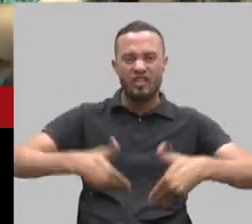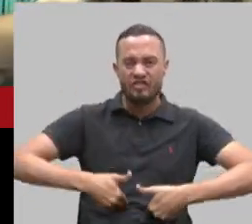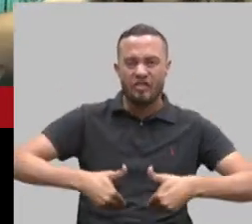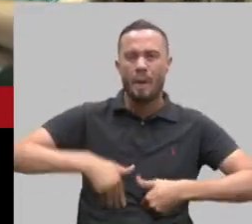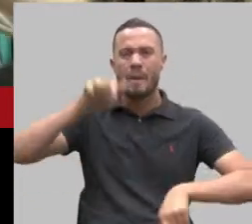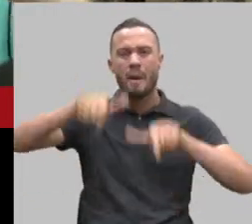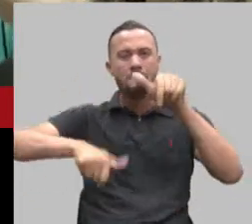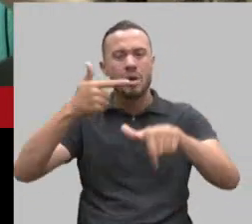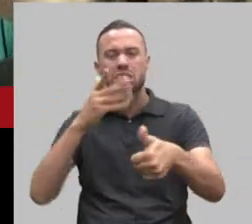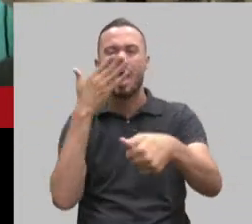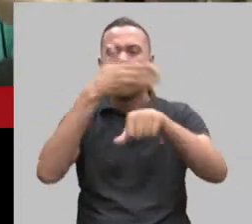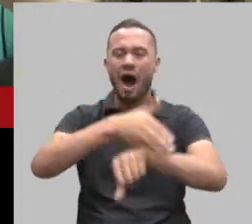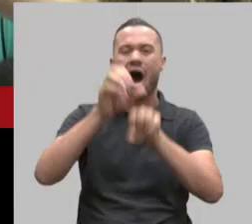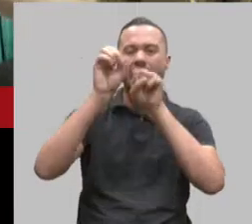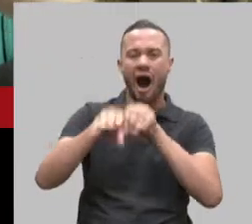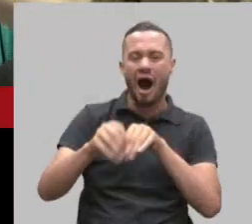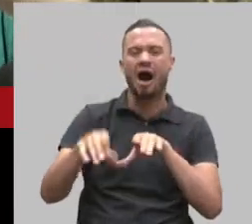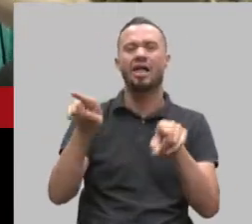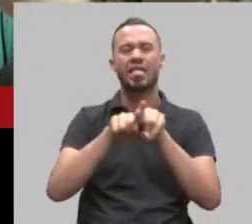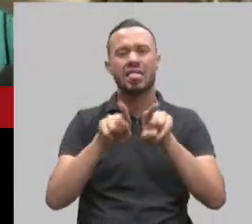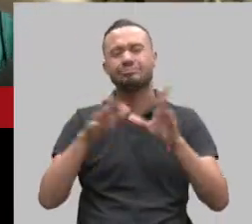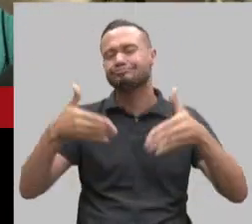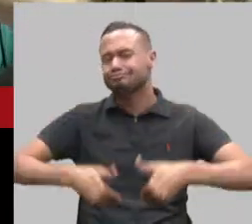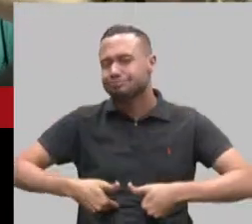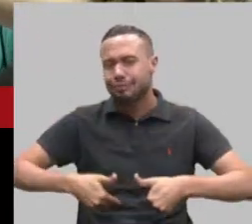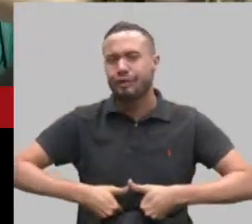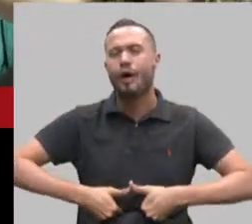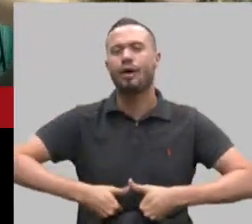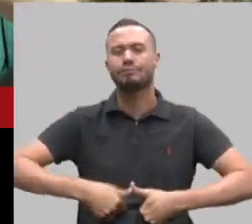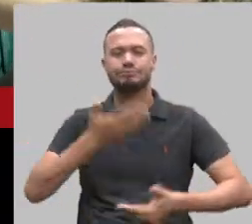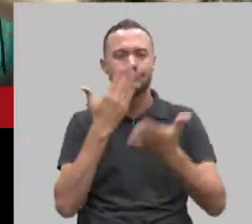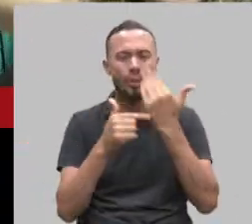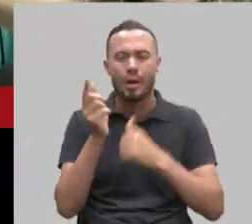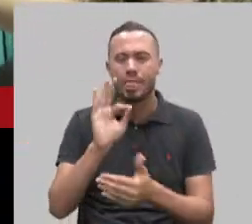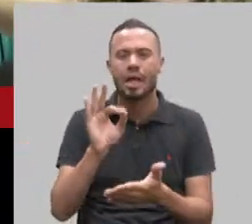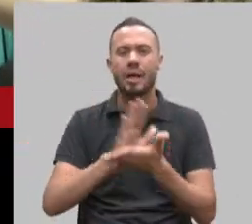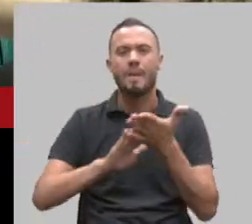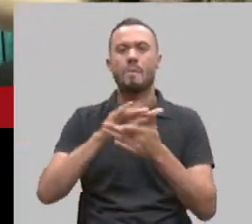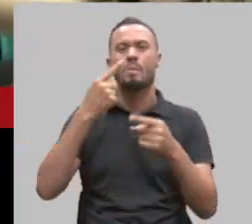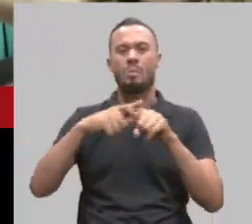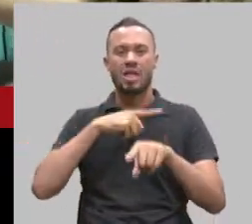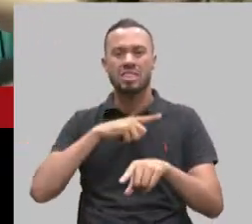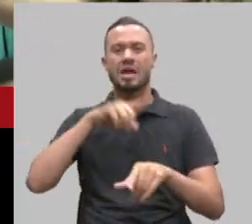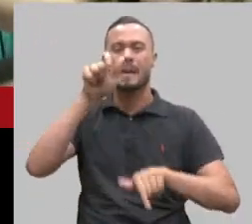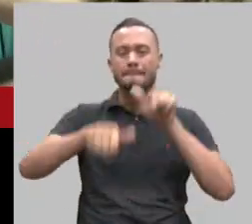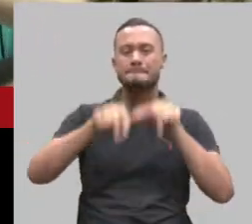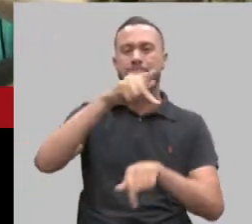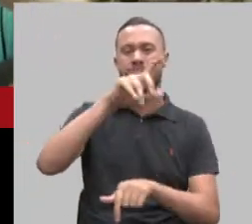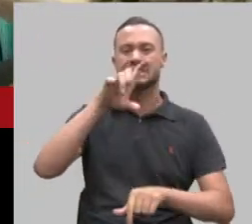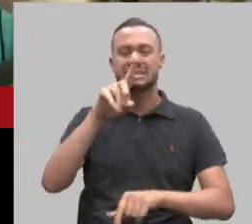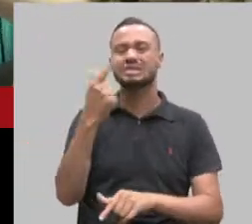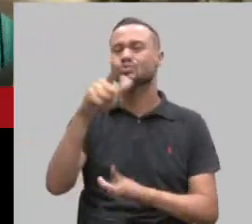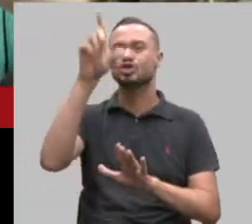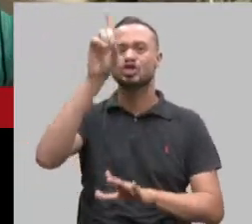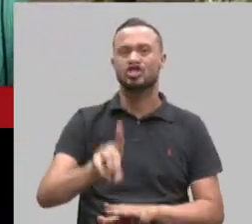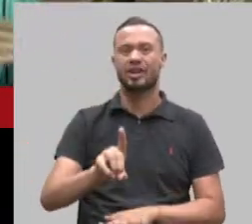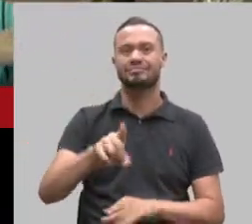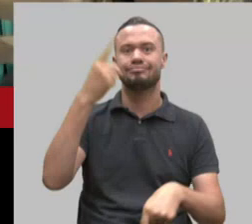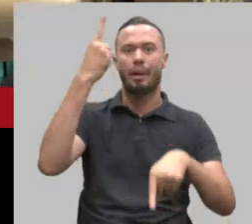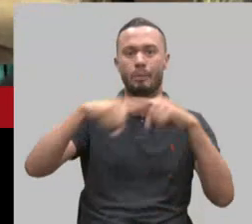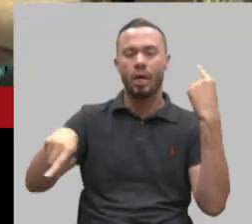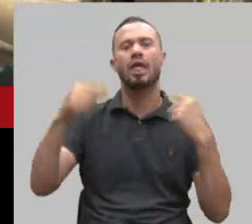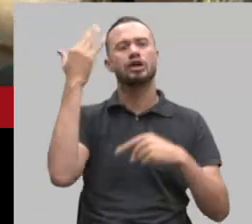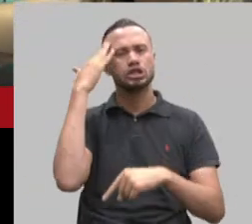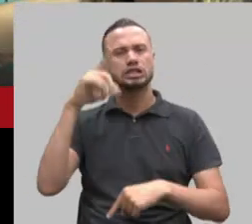à educação e morrendo de fome Por quanto tempo pessoas pcds vão ter seus direitos negados eu sei muito bem que existe